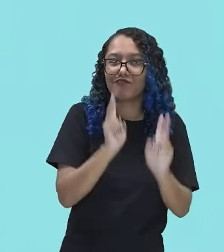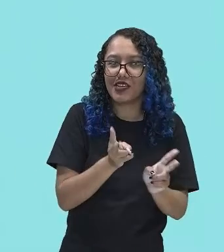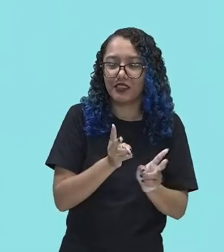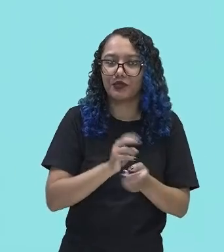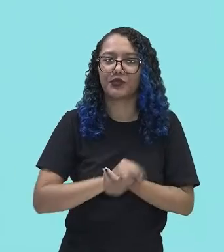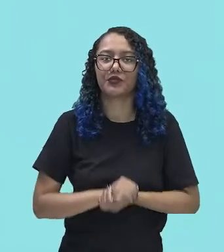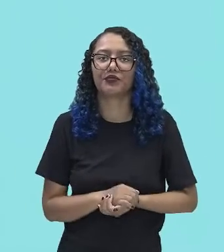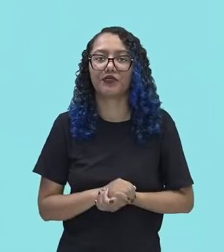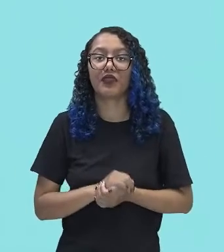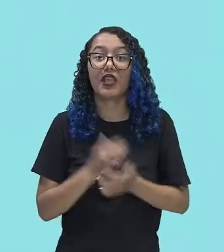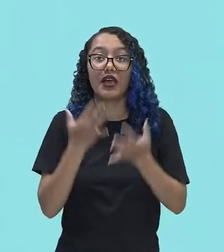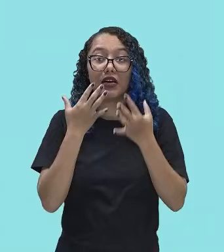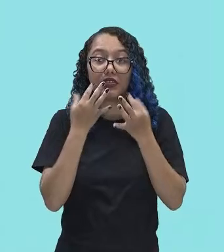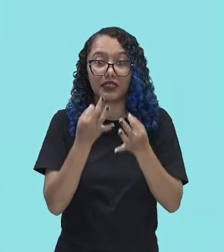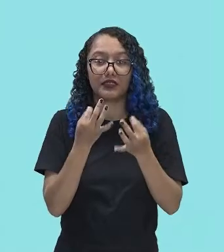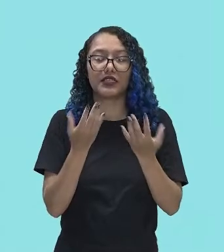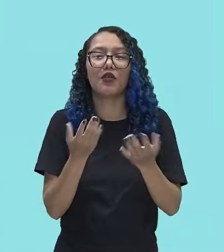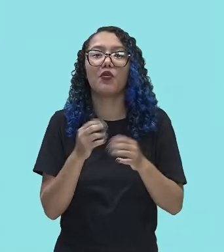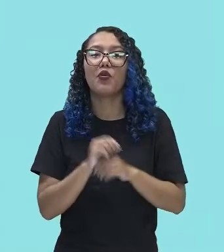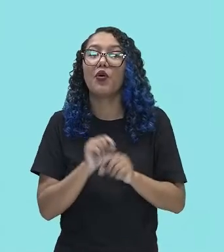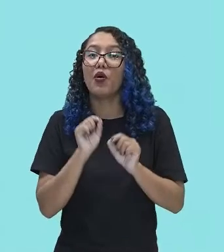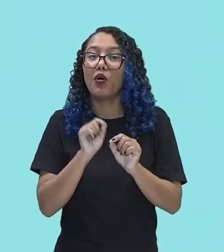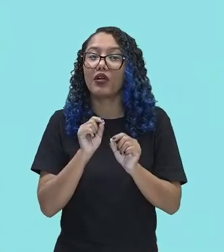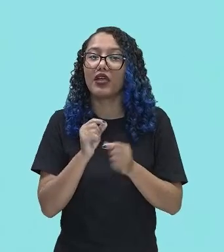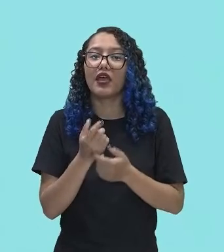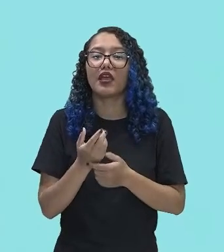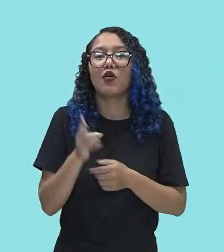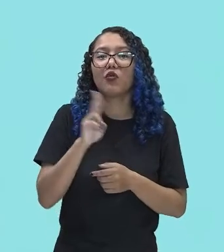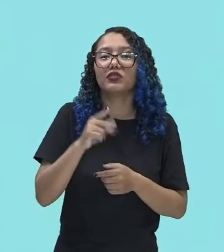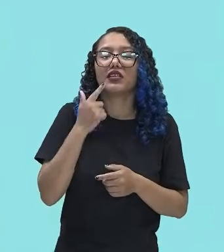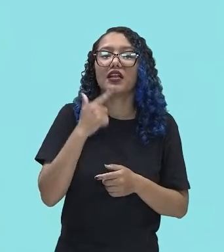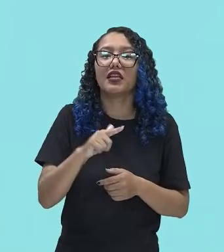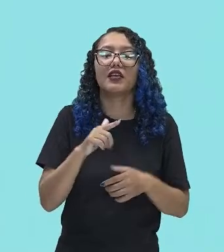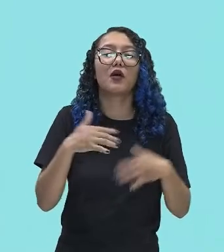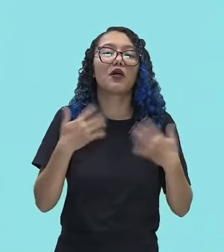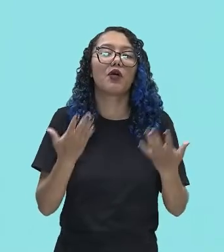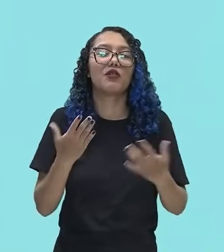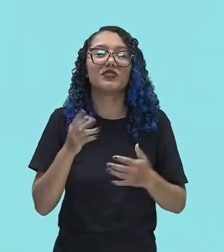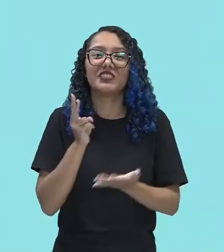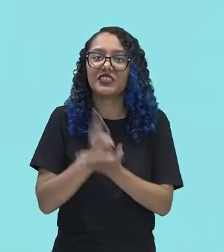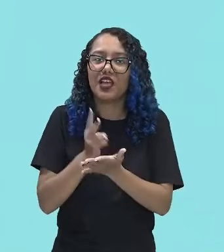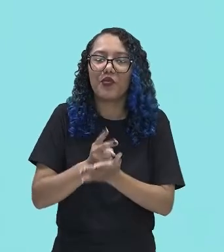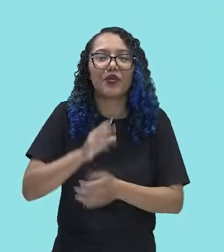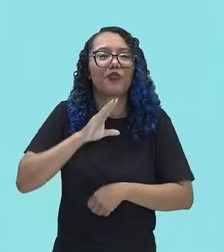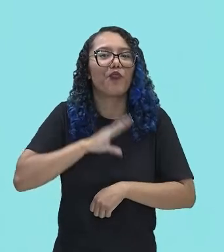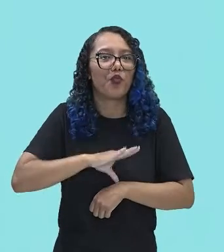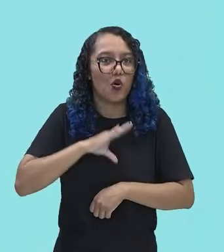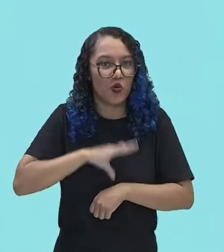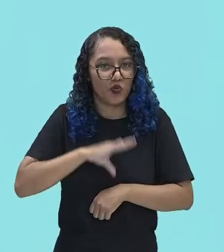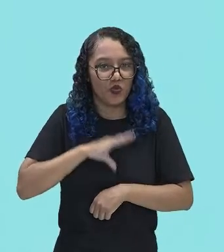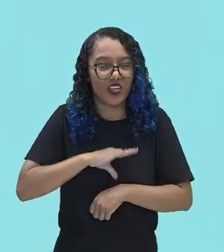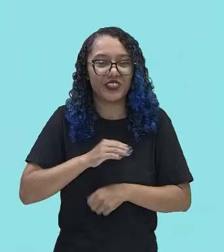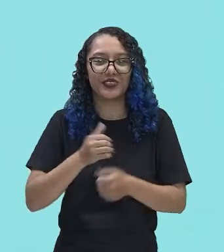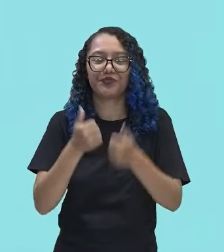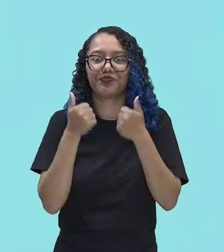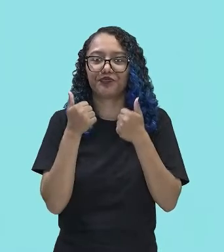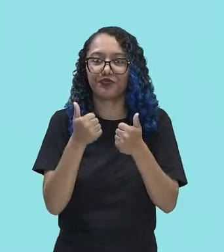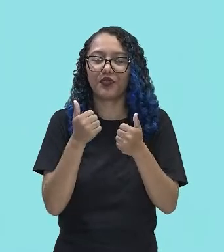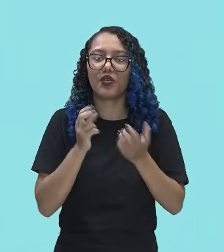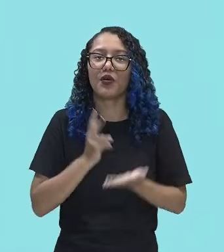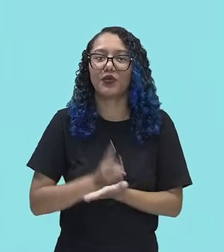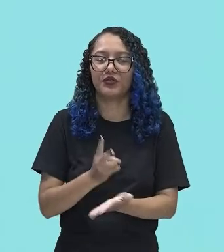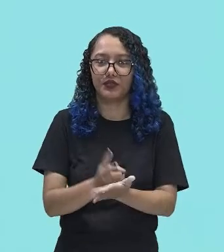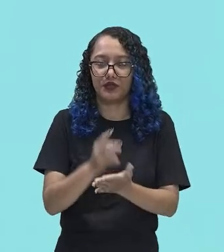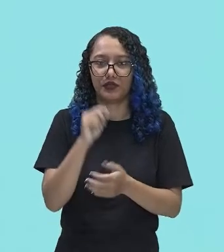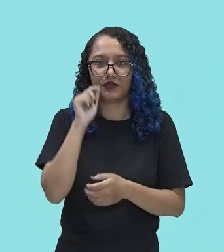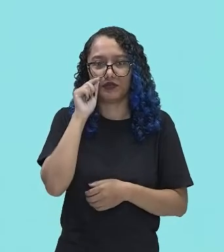mundo está falando o quê? Língua portuguesa. Olha só a variedade, certo? Vamos dar continuidade aí. Olha